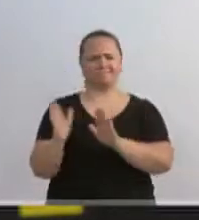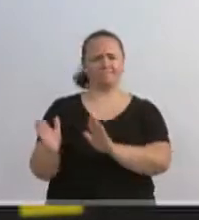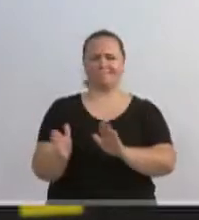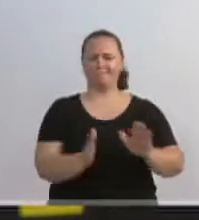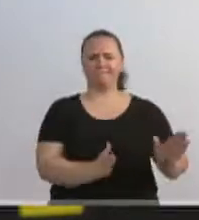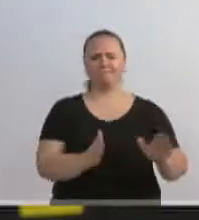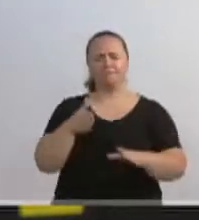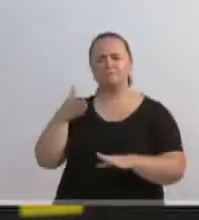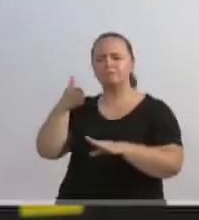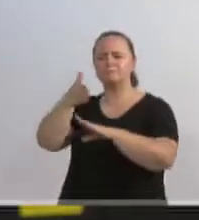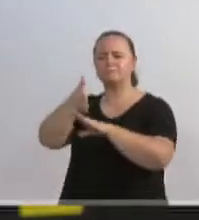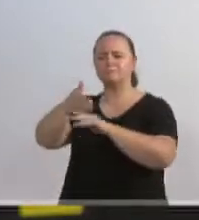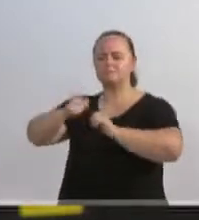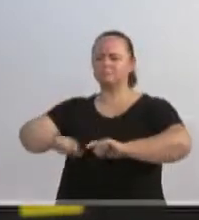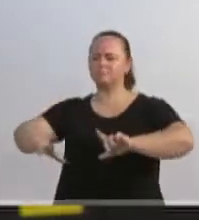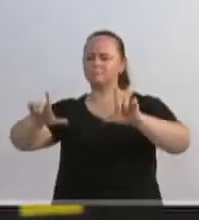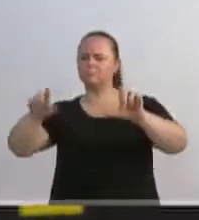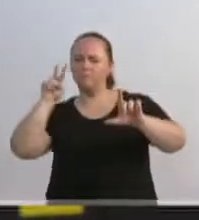localizar